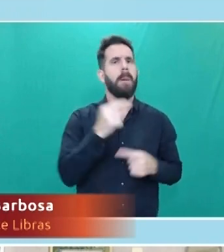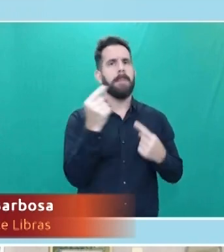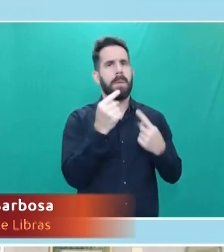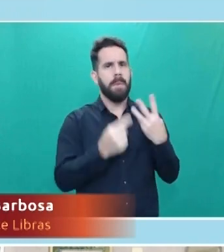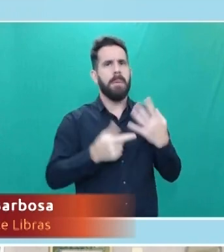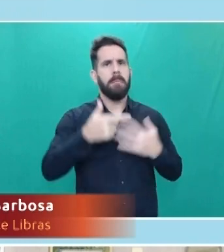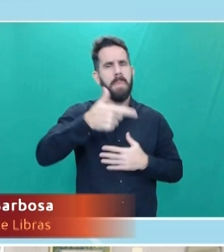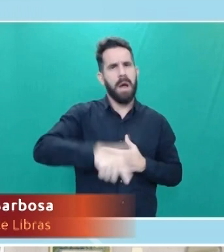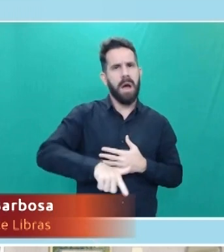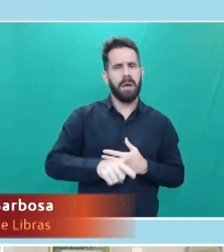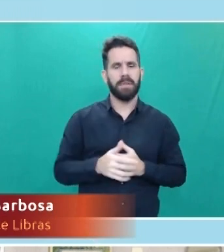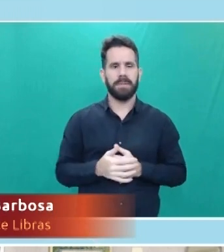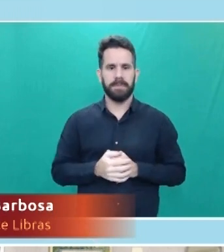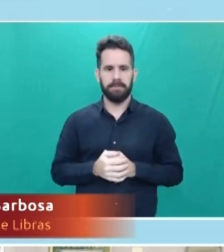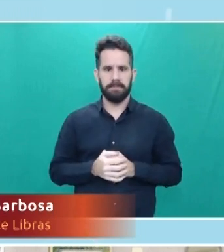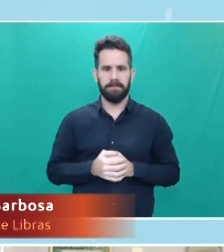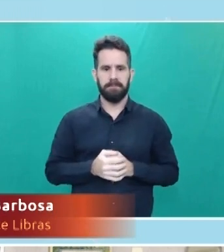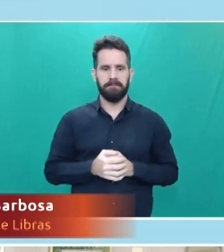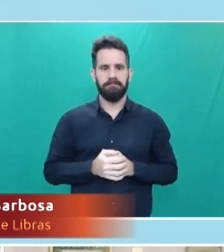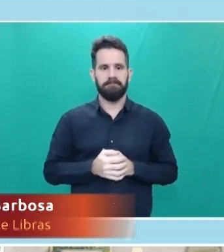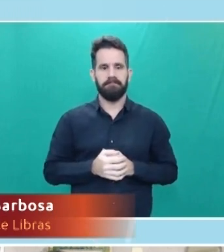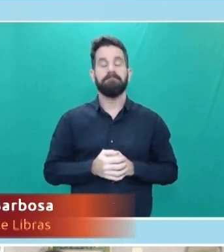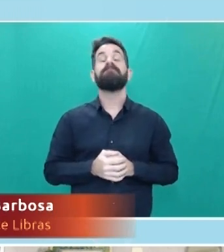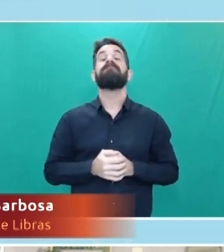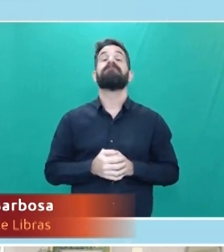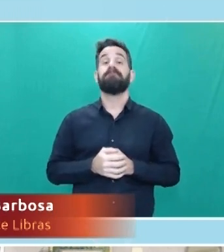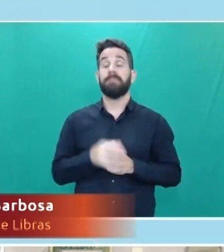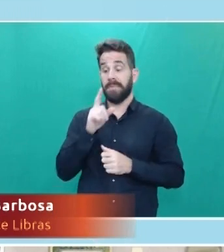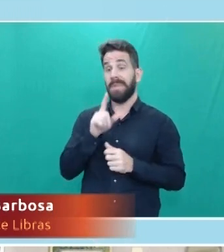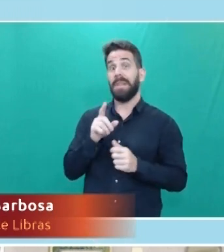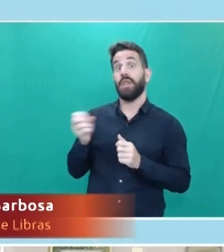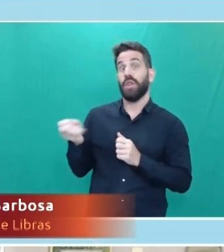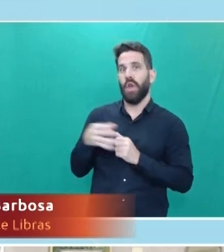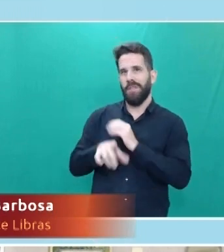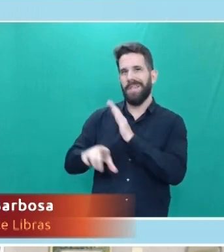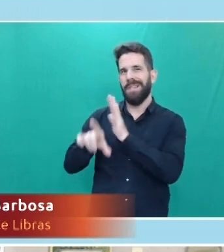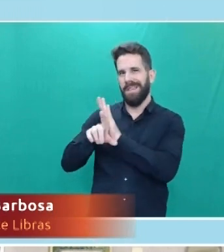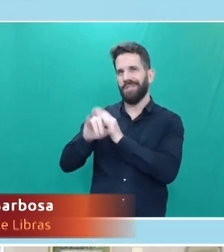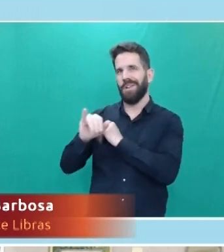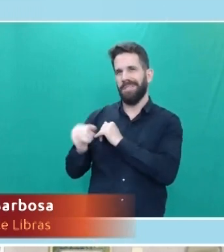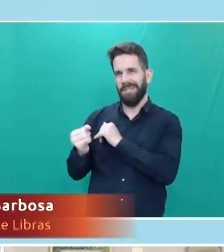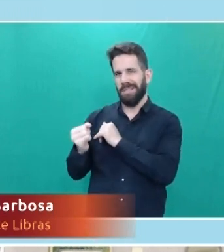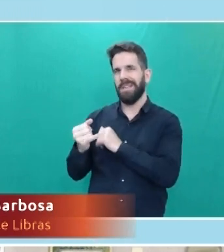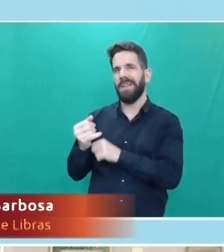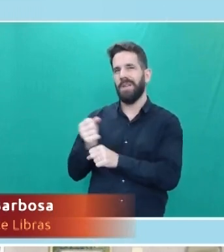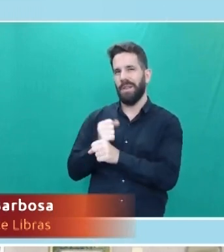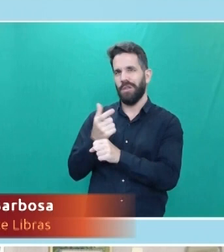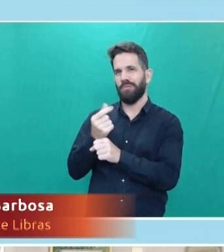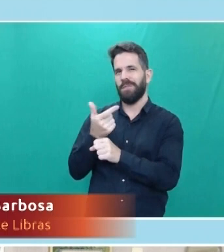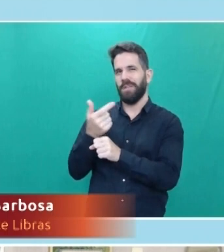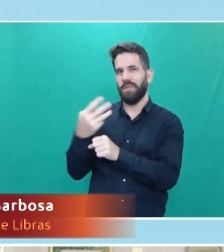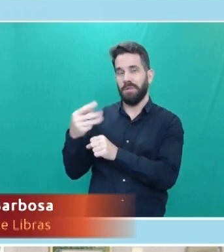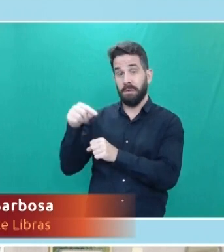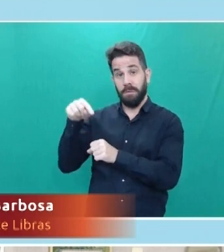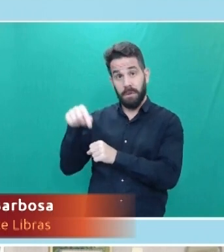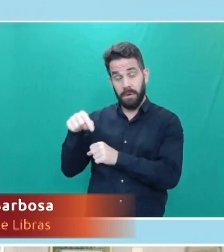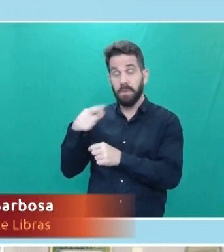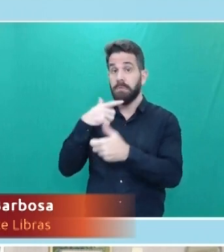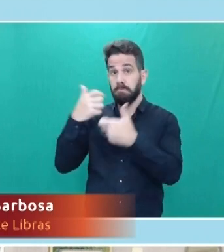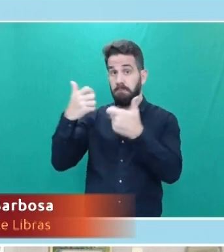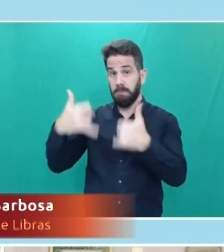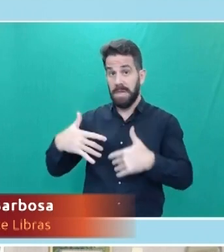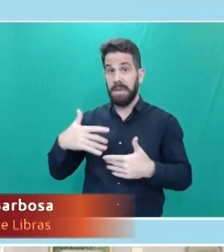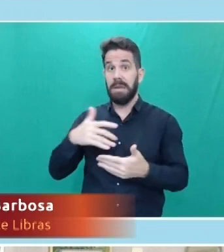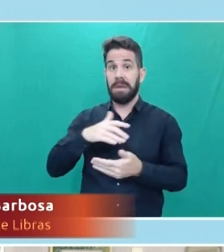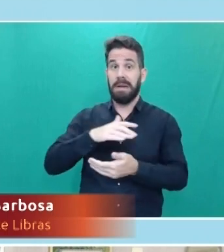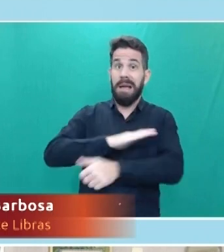A lei essa nova lei de janeiro de 2023, ela, além de tratar da questão racial, ela trata também